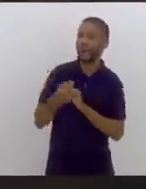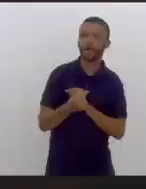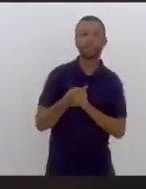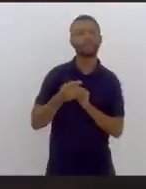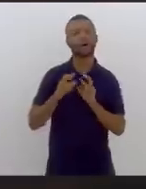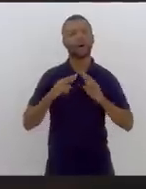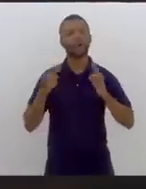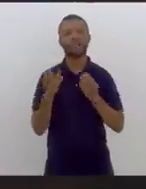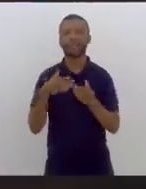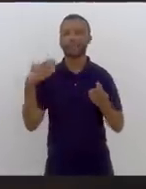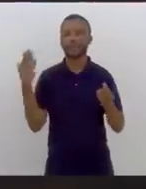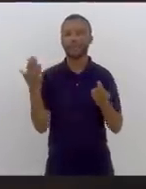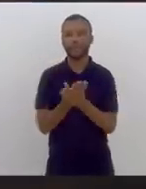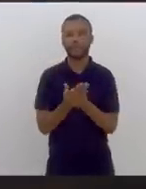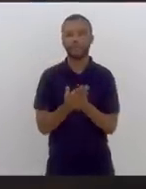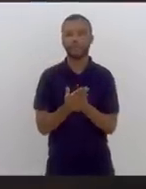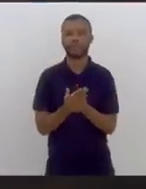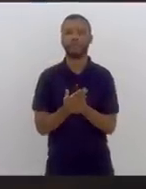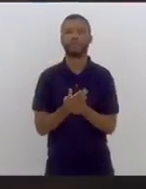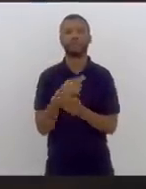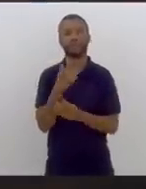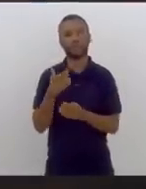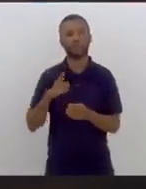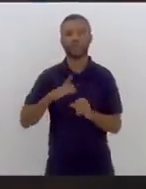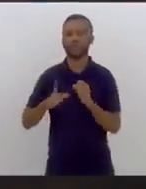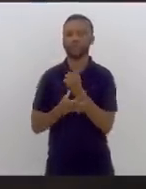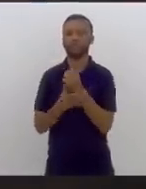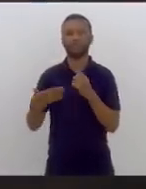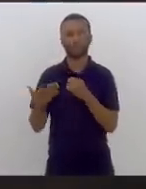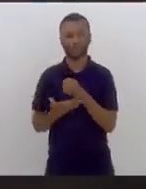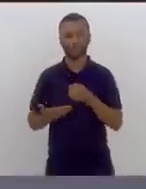pública até pra gente estar mais beneficiado